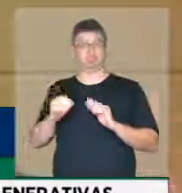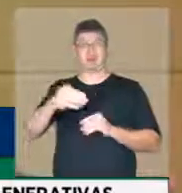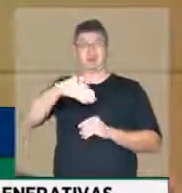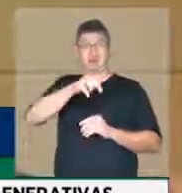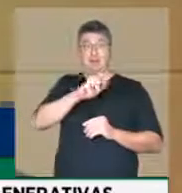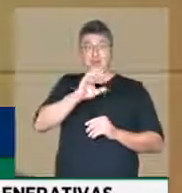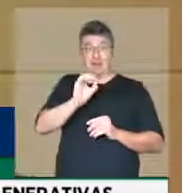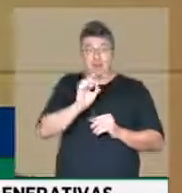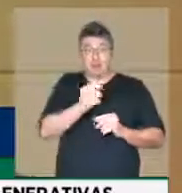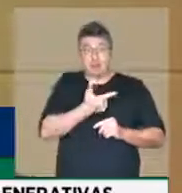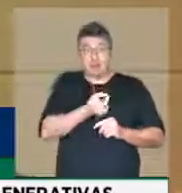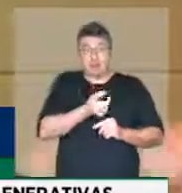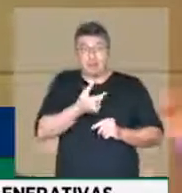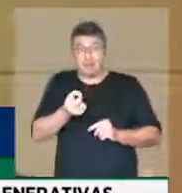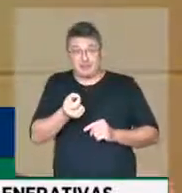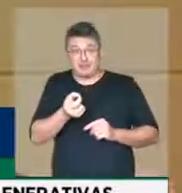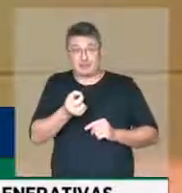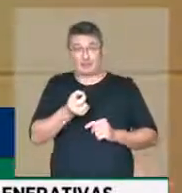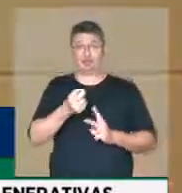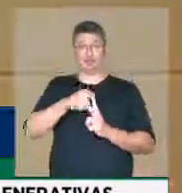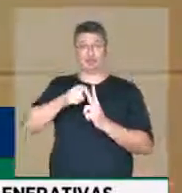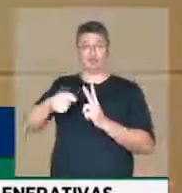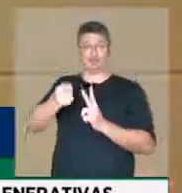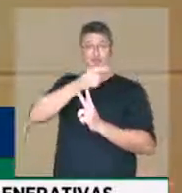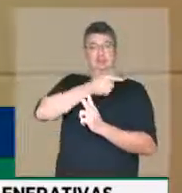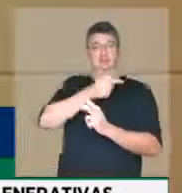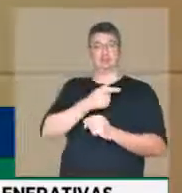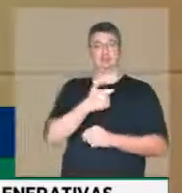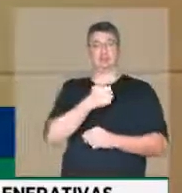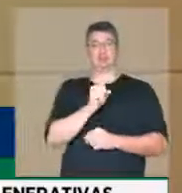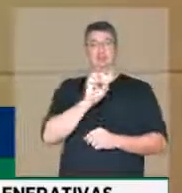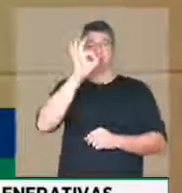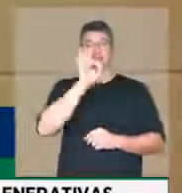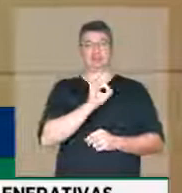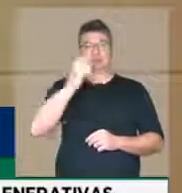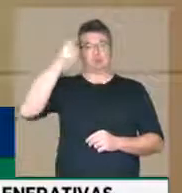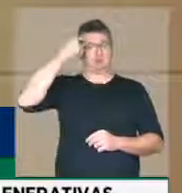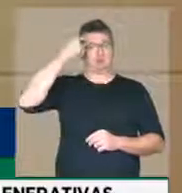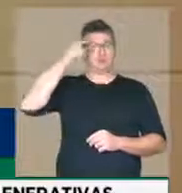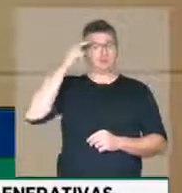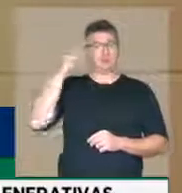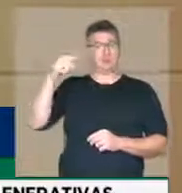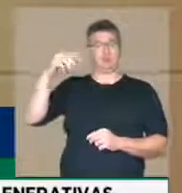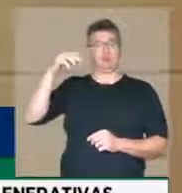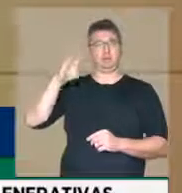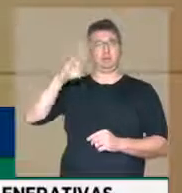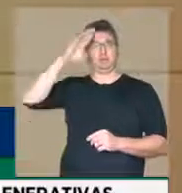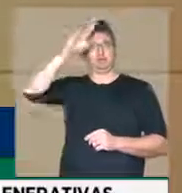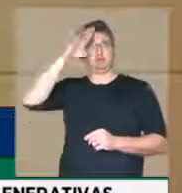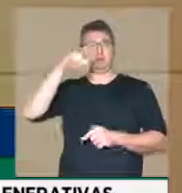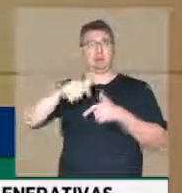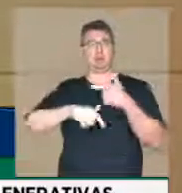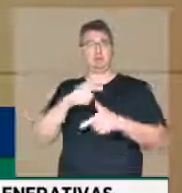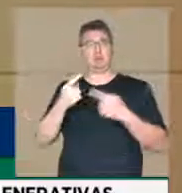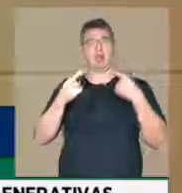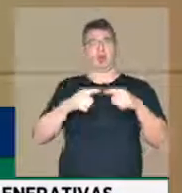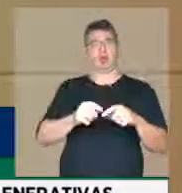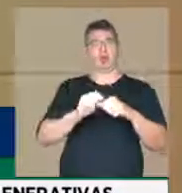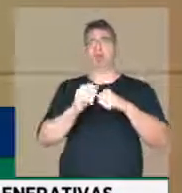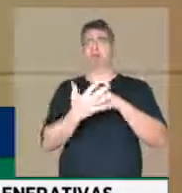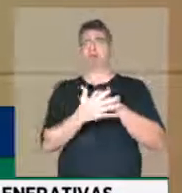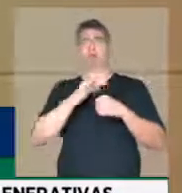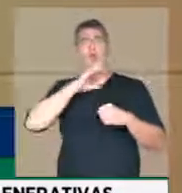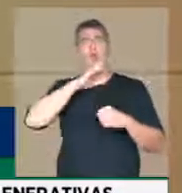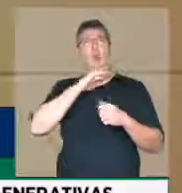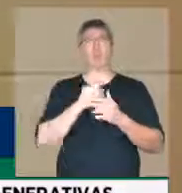março deste ano 18% os que achavam a atuação de Bolsonaro no enfrentamento da pandemia